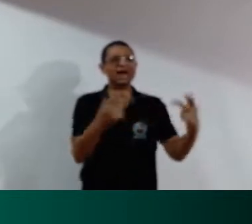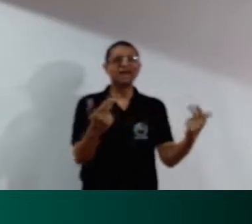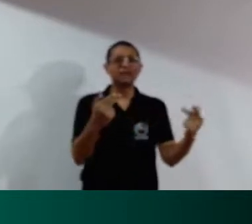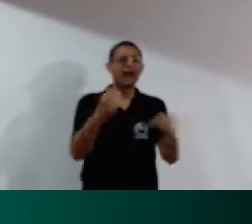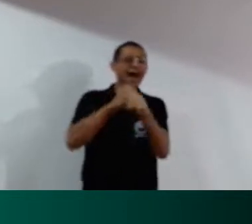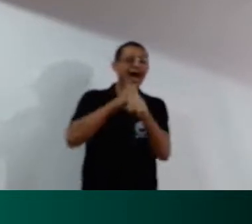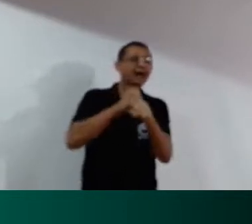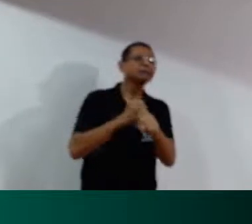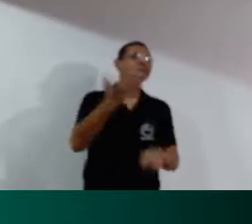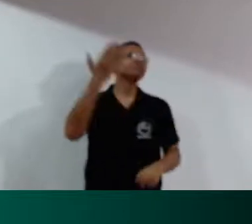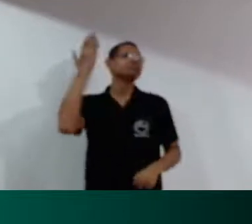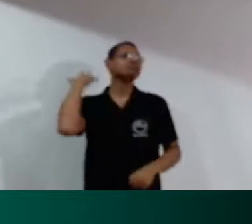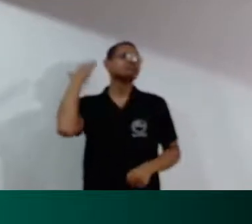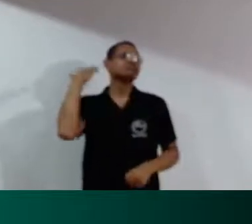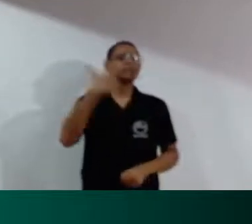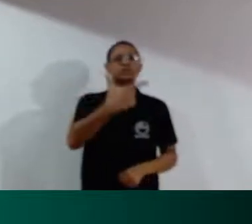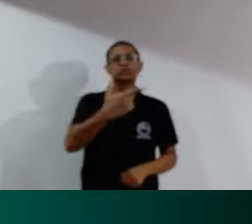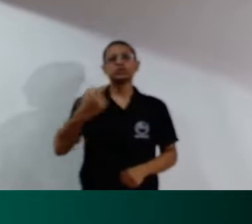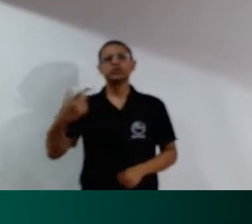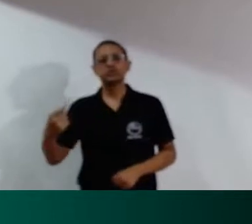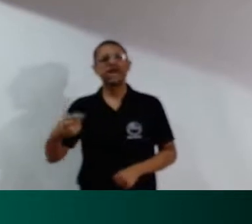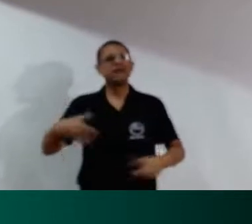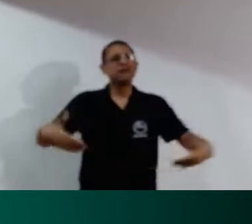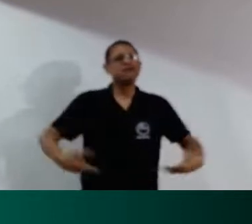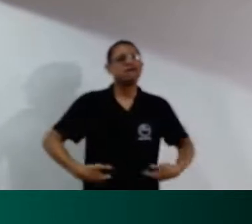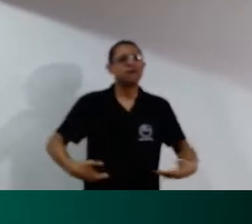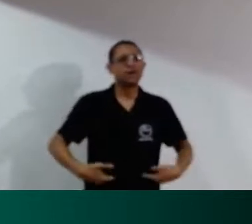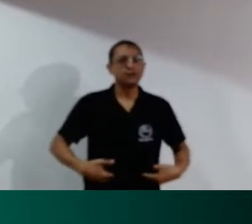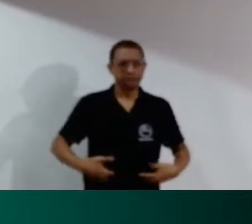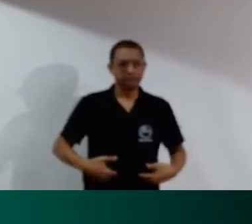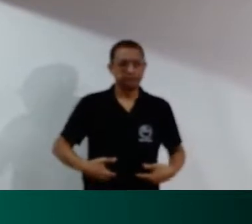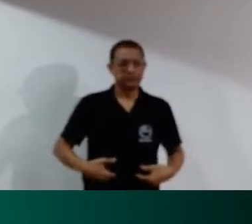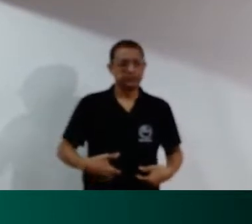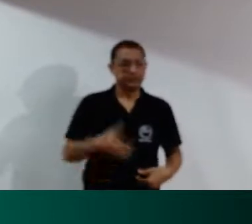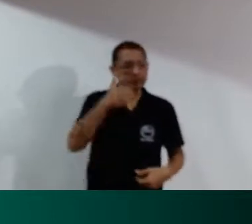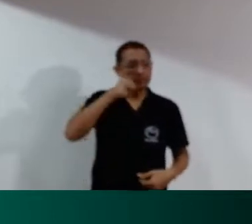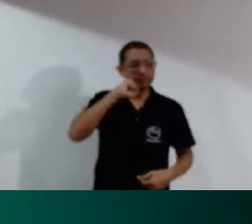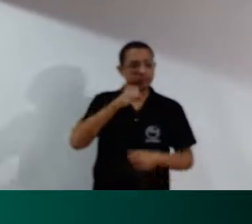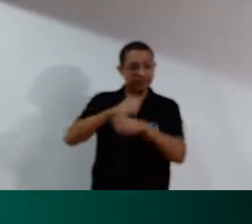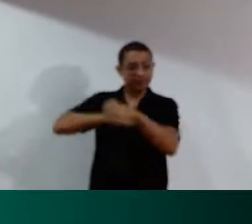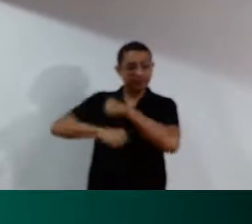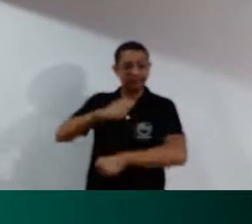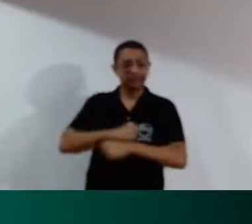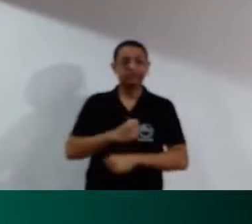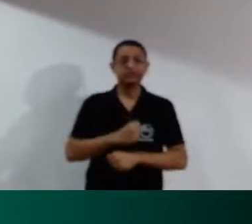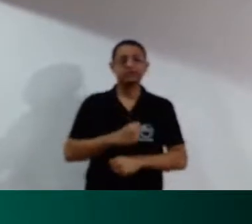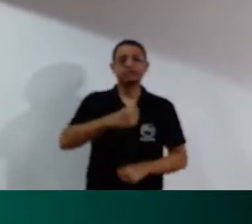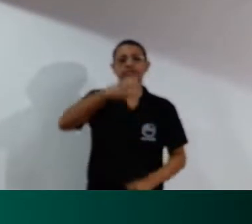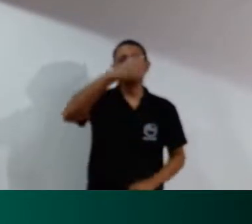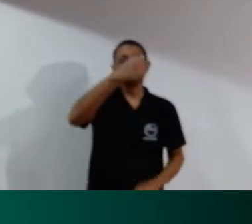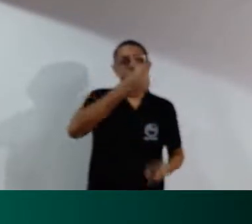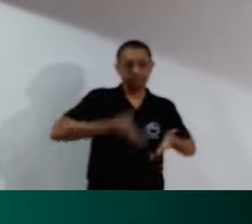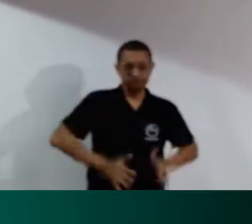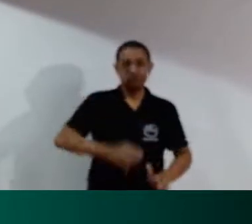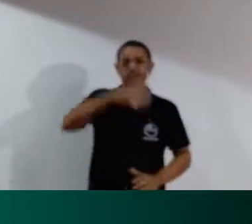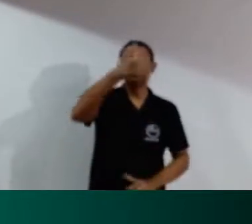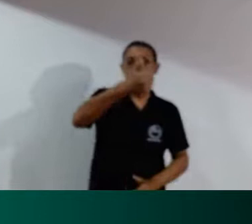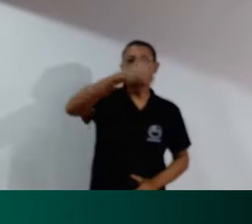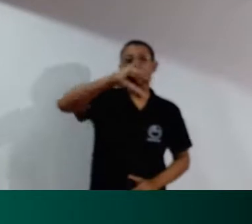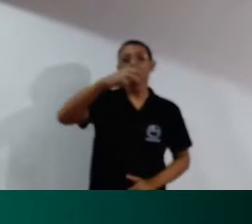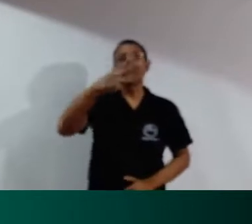é o as em minha mãe nasceu há 90 anos atrás nasceu 932 na maior seca do Estado do Ceará né